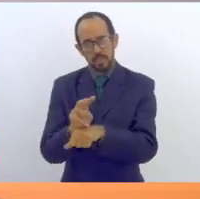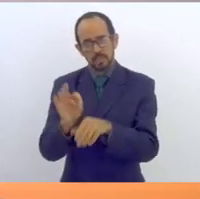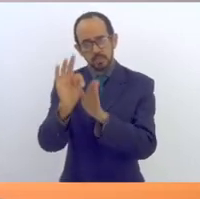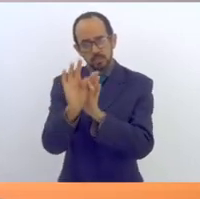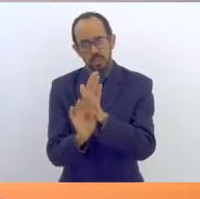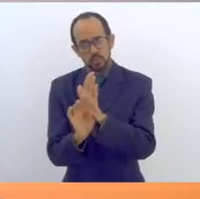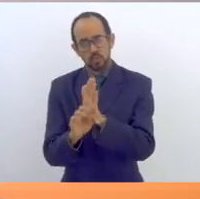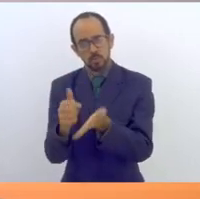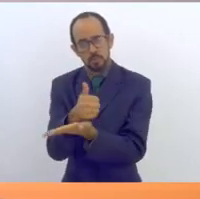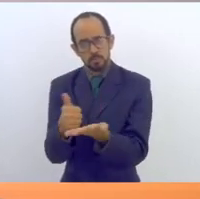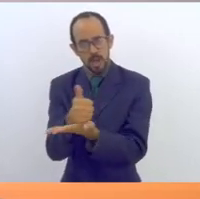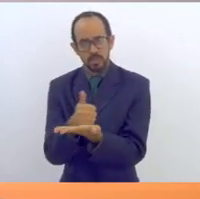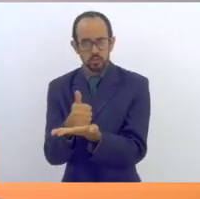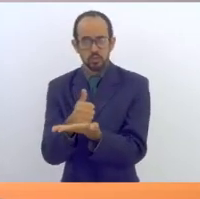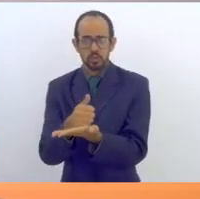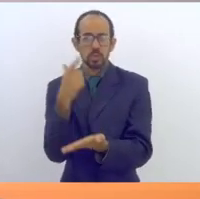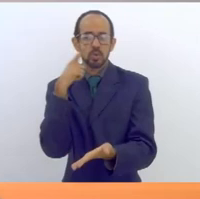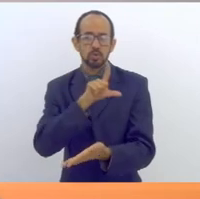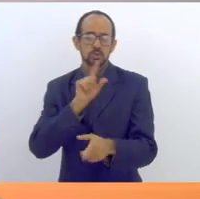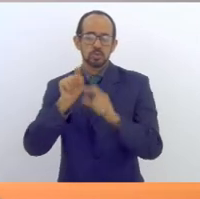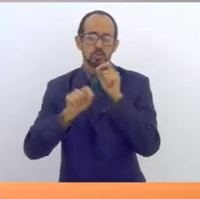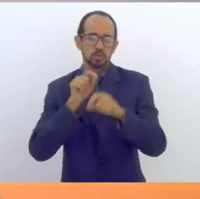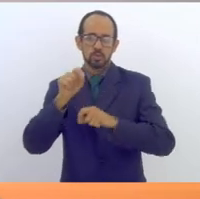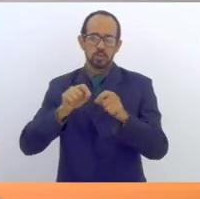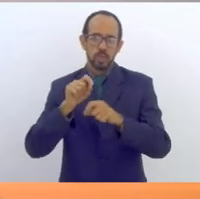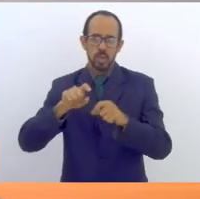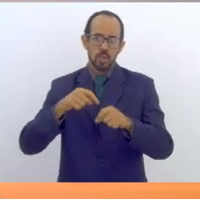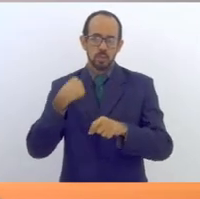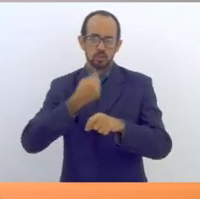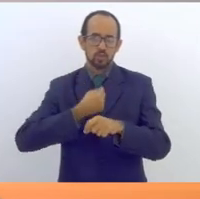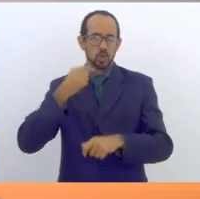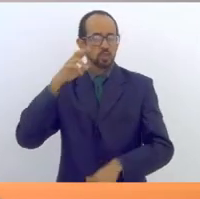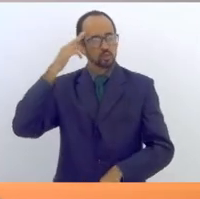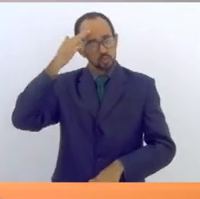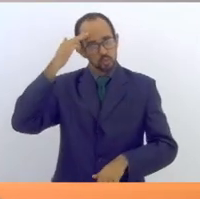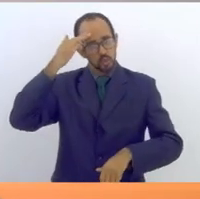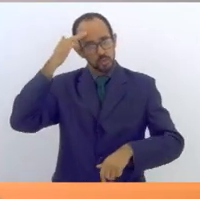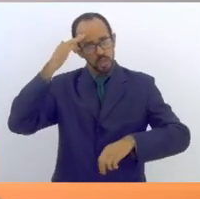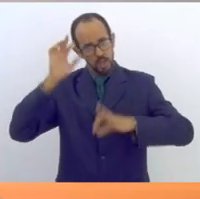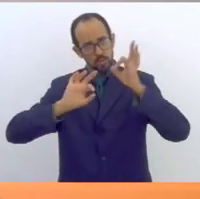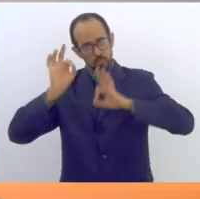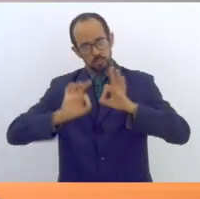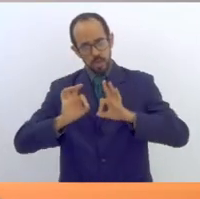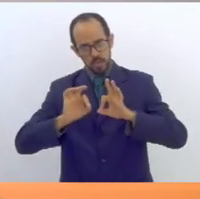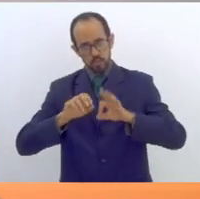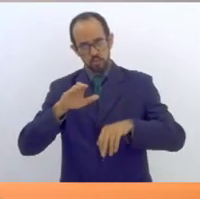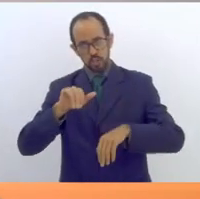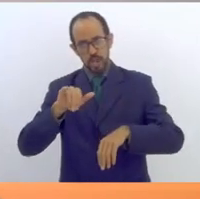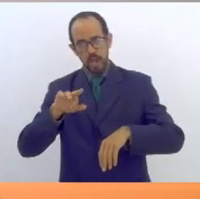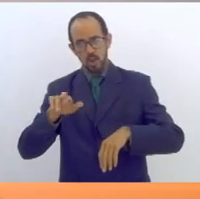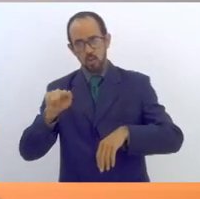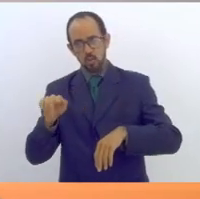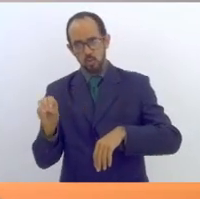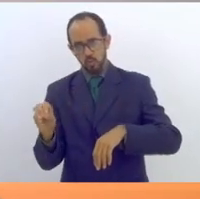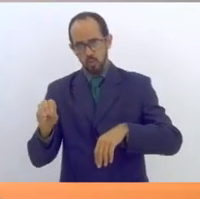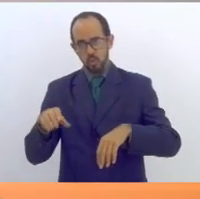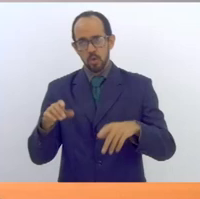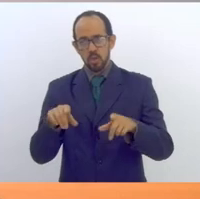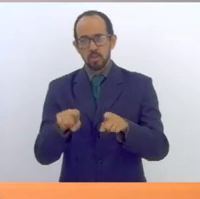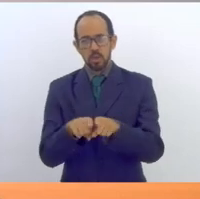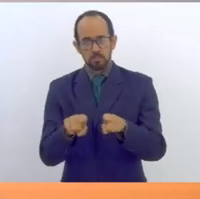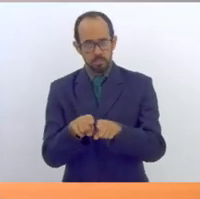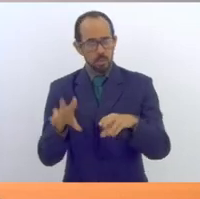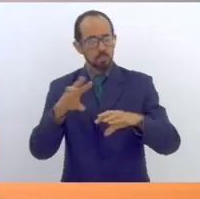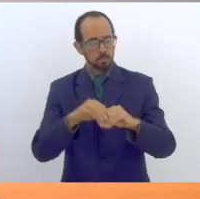podermos ter essa essa nossa esse nosso sonhado plano de cargos né É só complementando também em colaboração